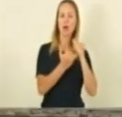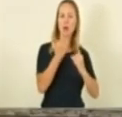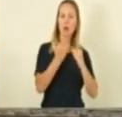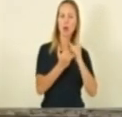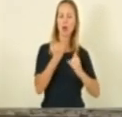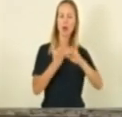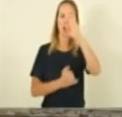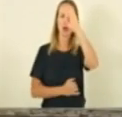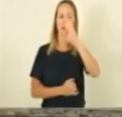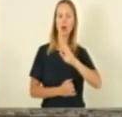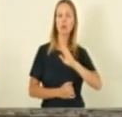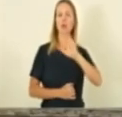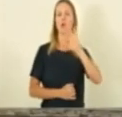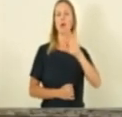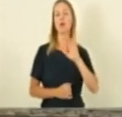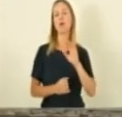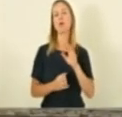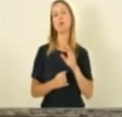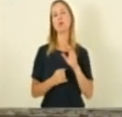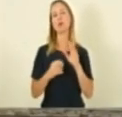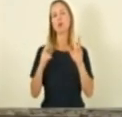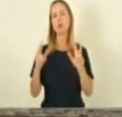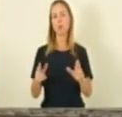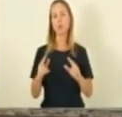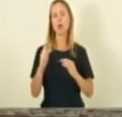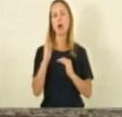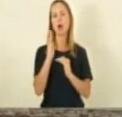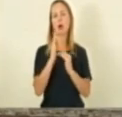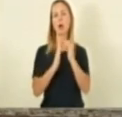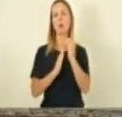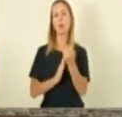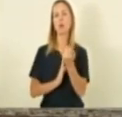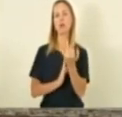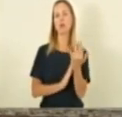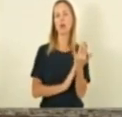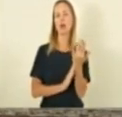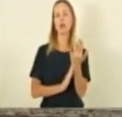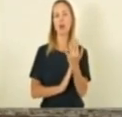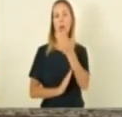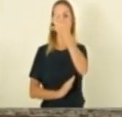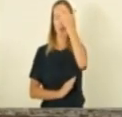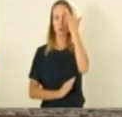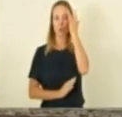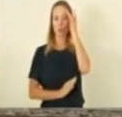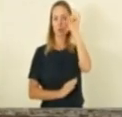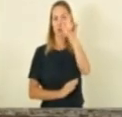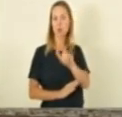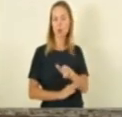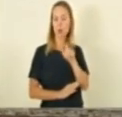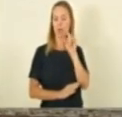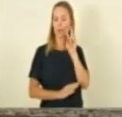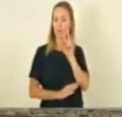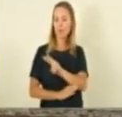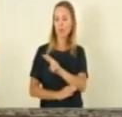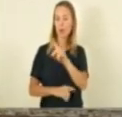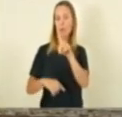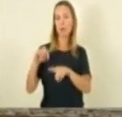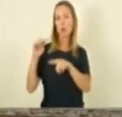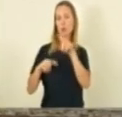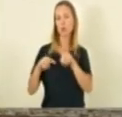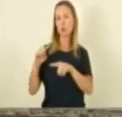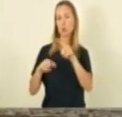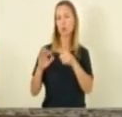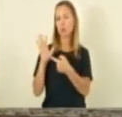à sua escolha em igual quantidade. O consumidor que constatar a existência de produto